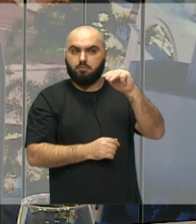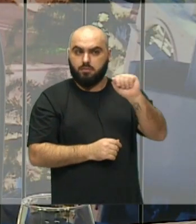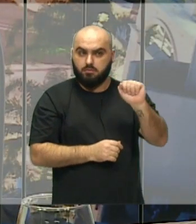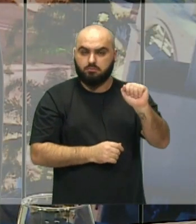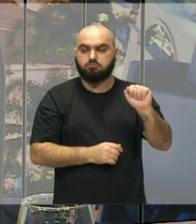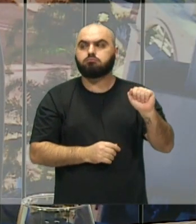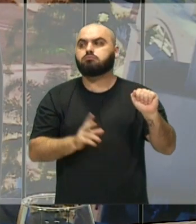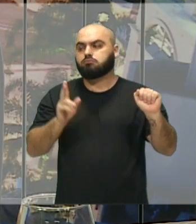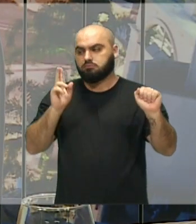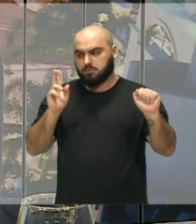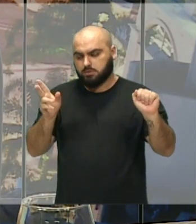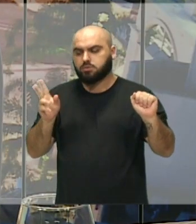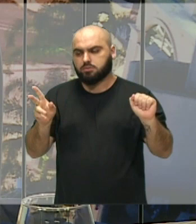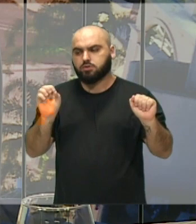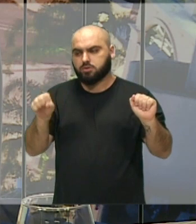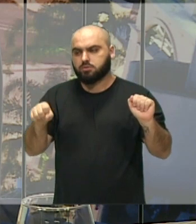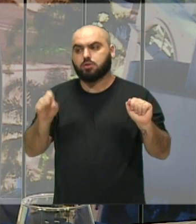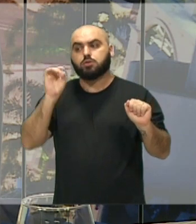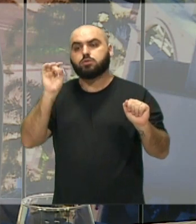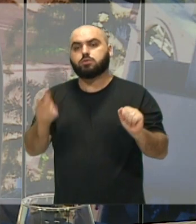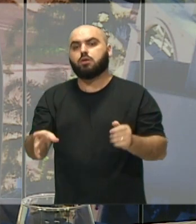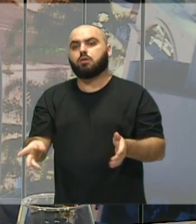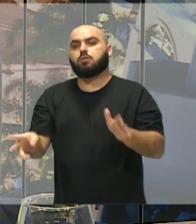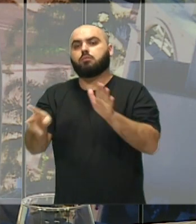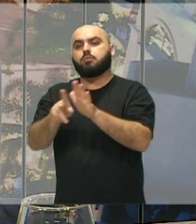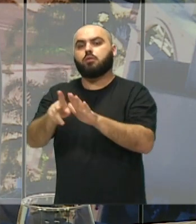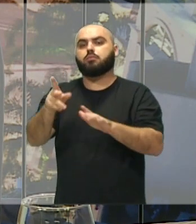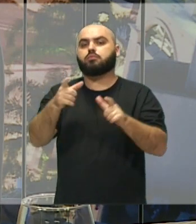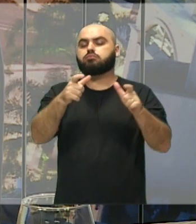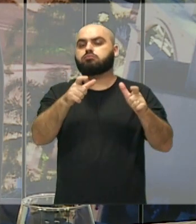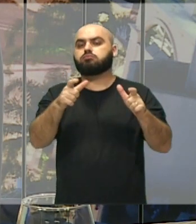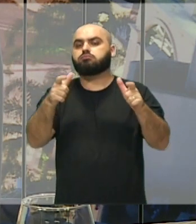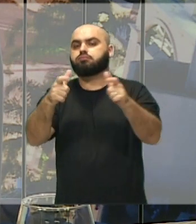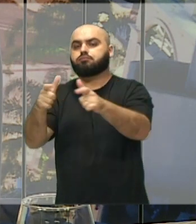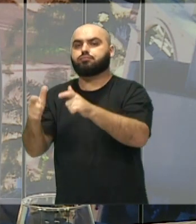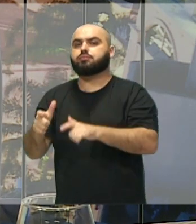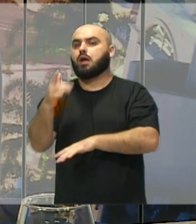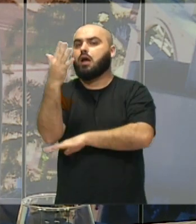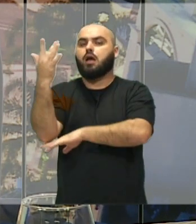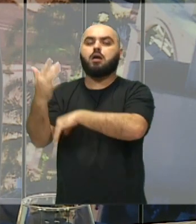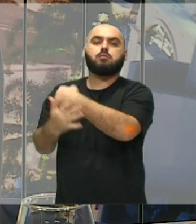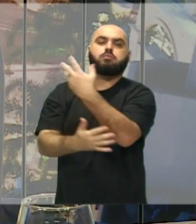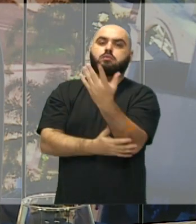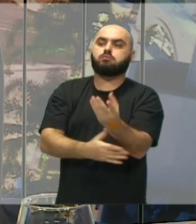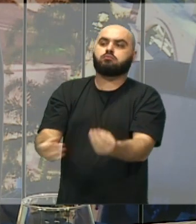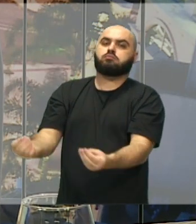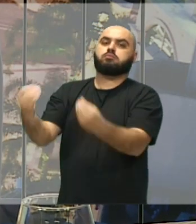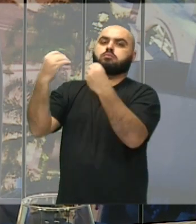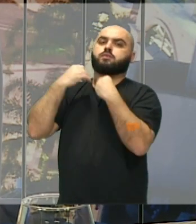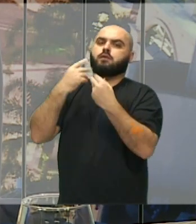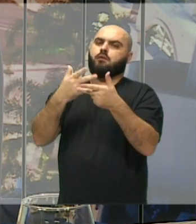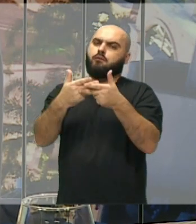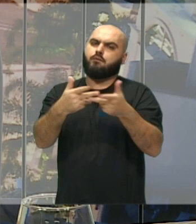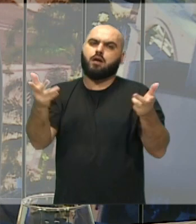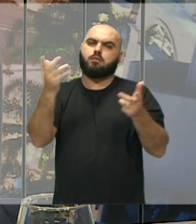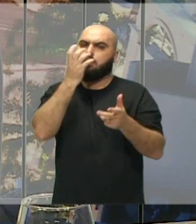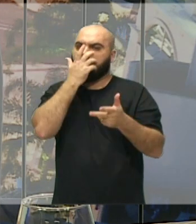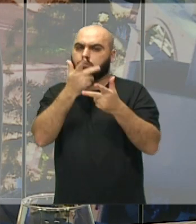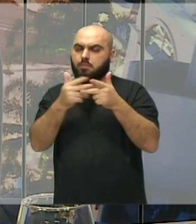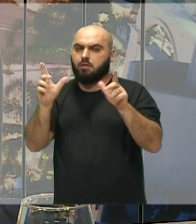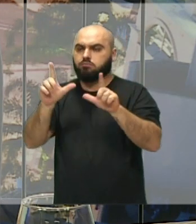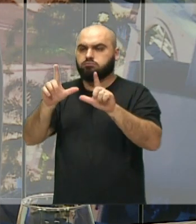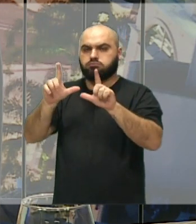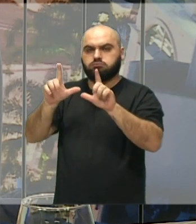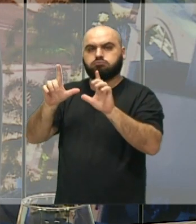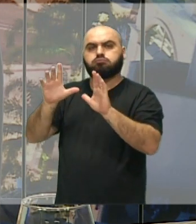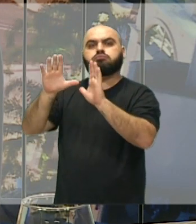a gente só pode receber de órgãos ambientais, né? A maioria dos animais são resgatados ou pela Polícia